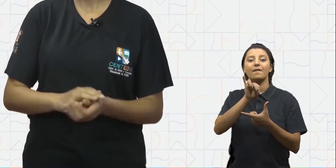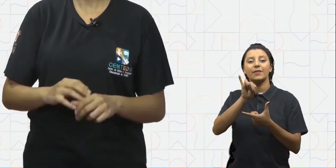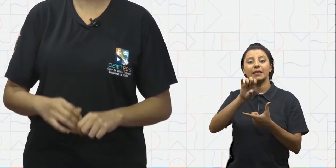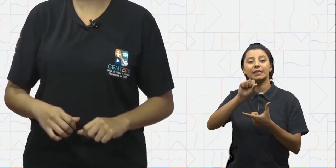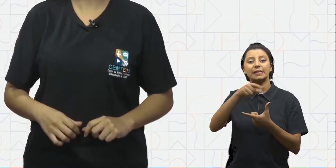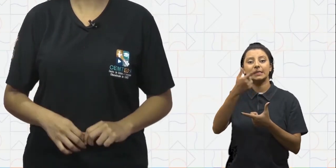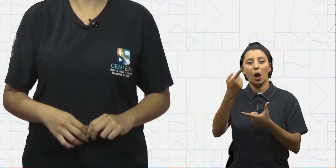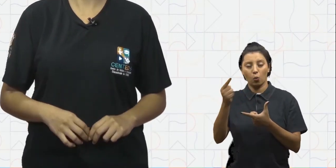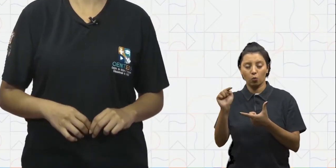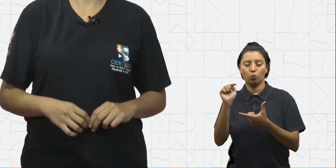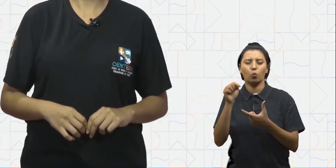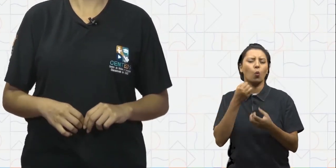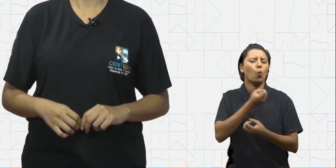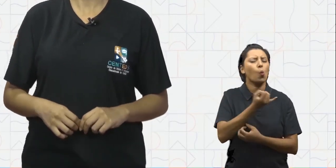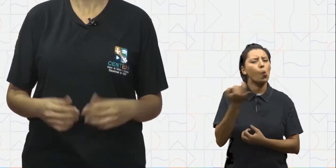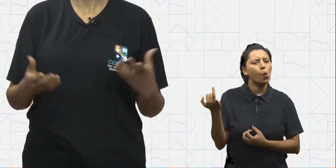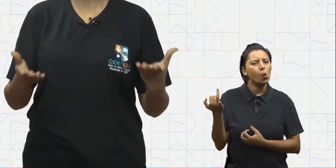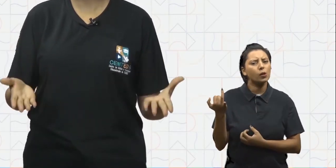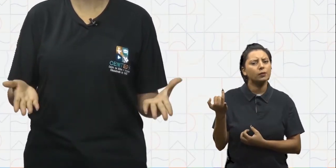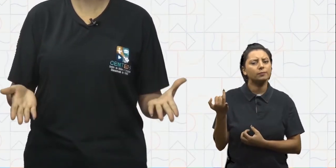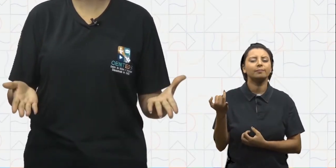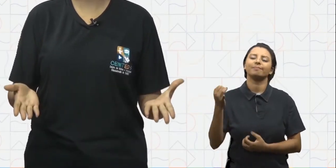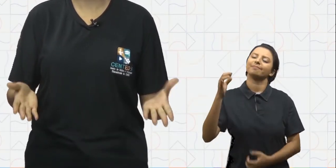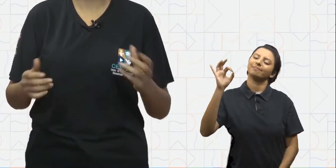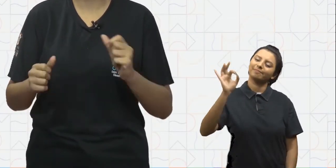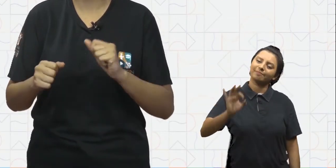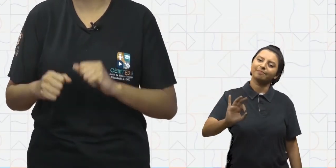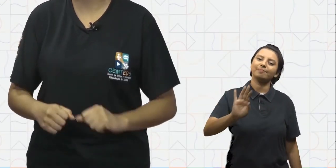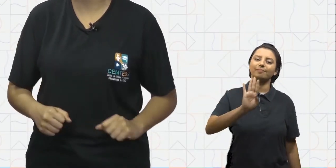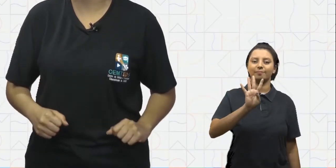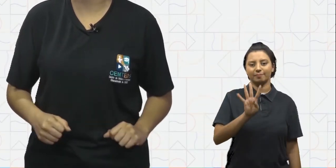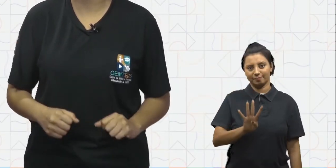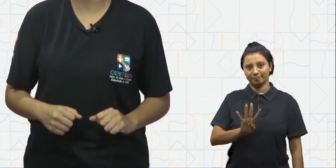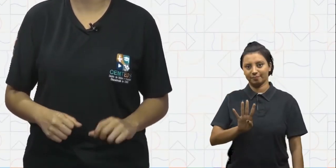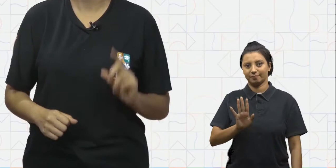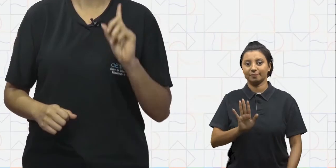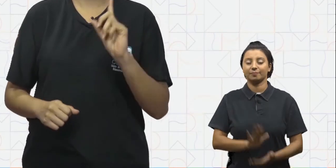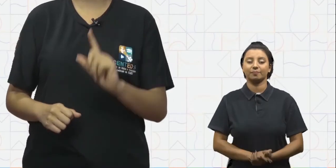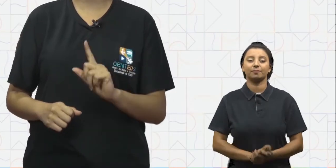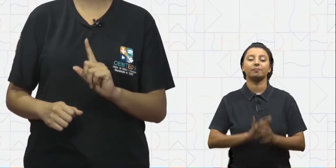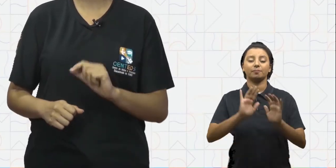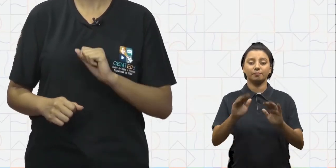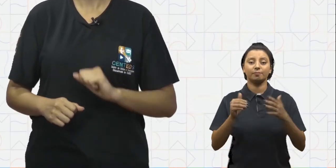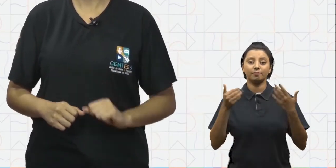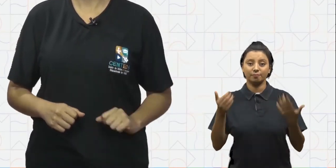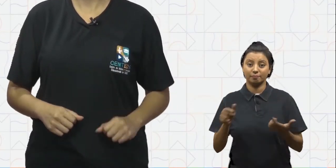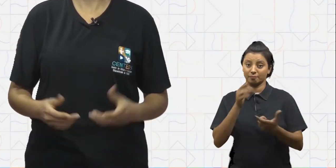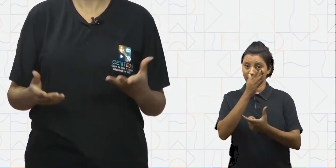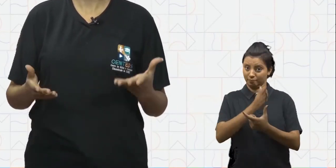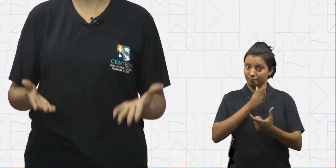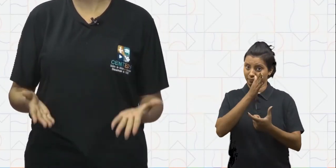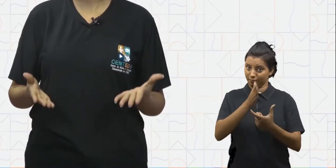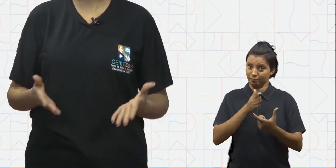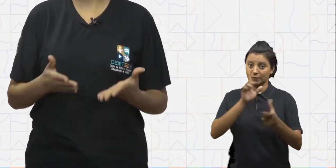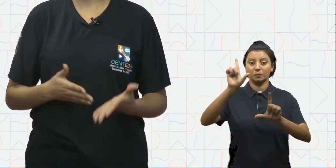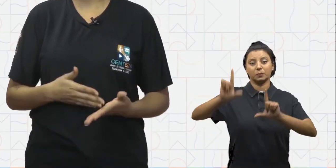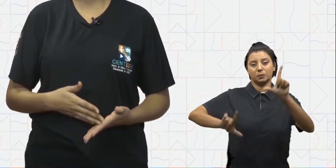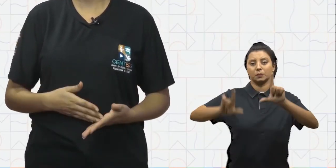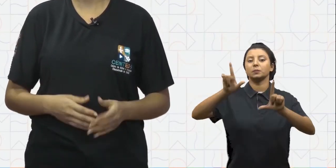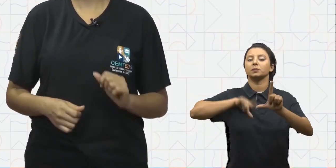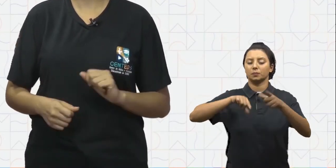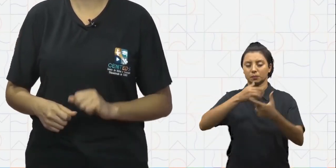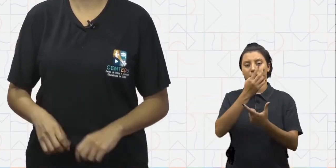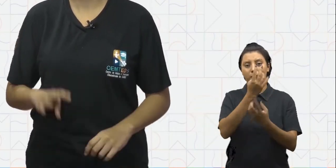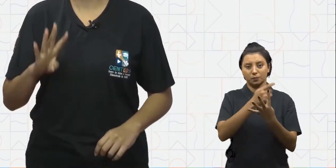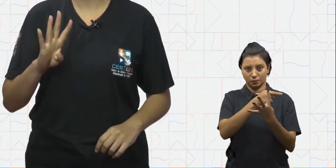Televisão. Quantas vezes eu bati palmas? Isso mesmo, foram 4 vezes. Portanto, a palavra